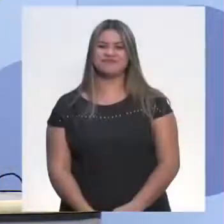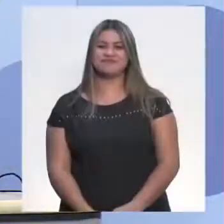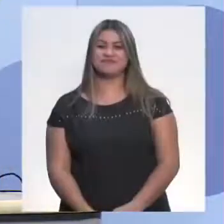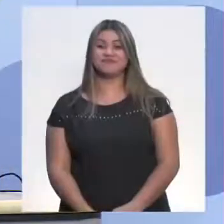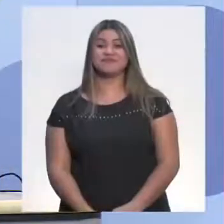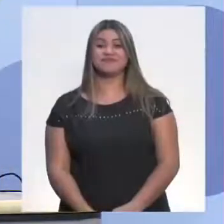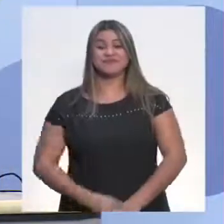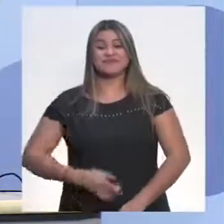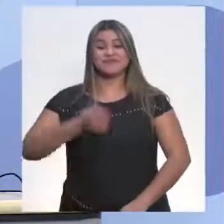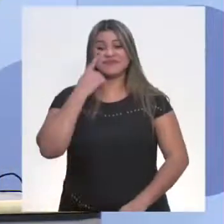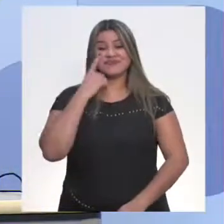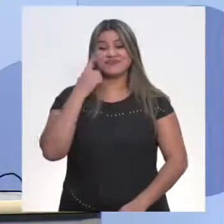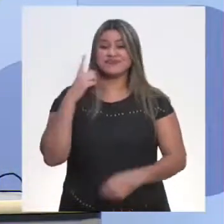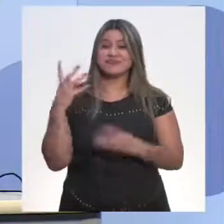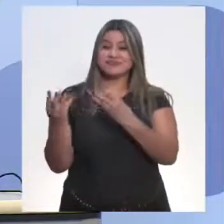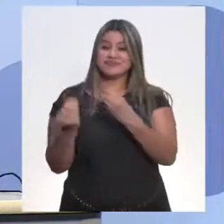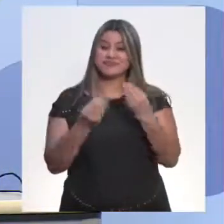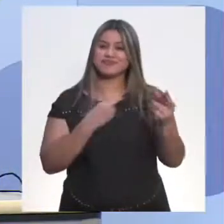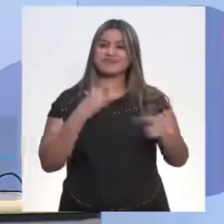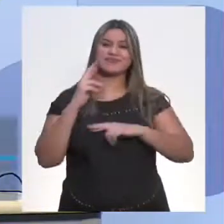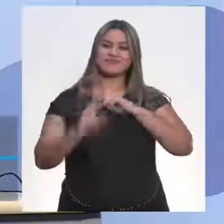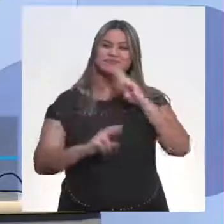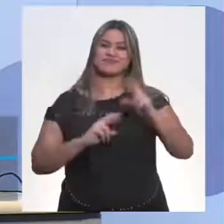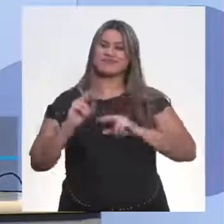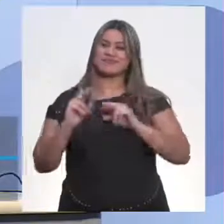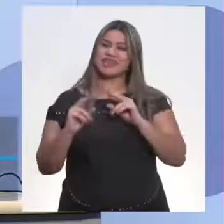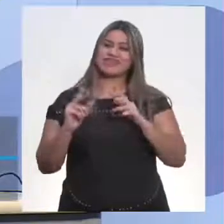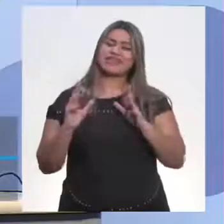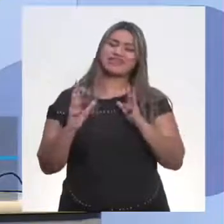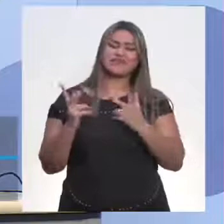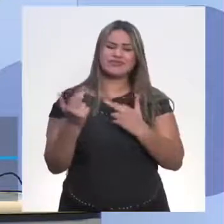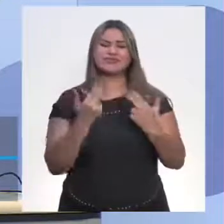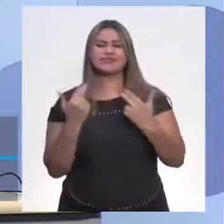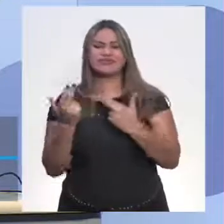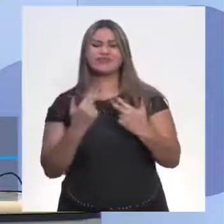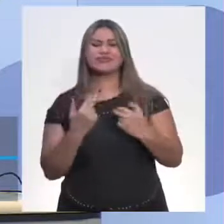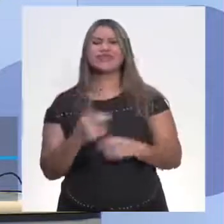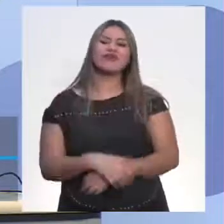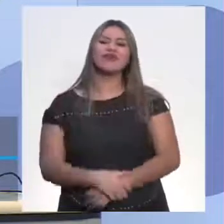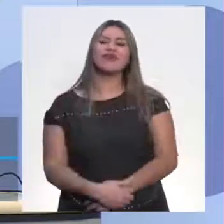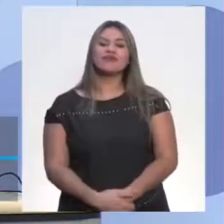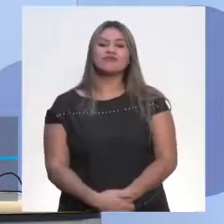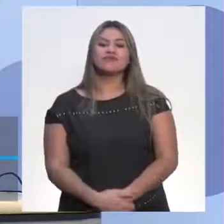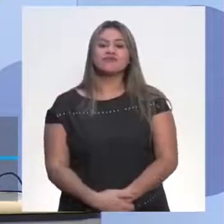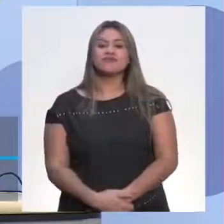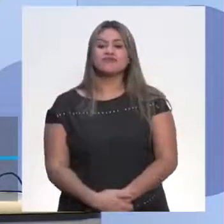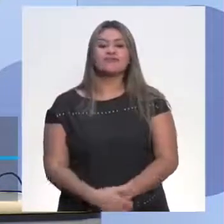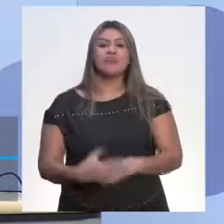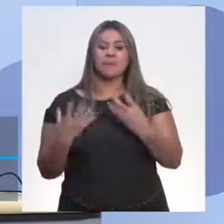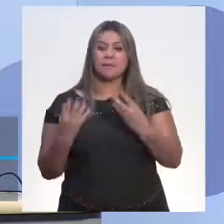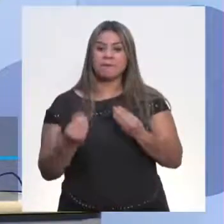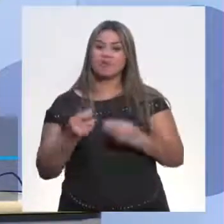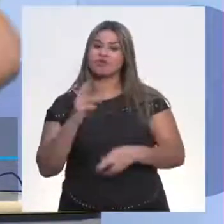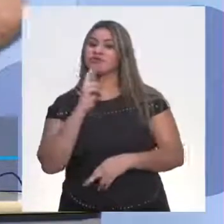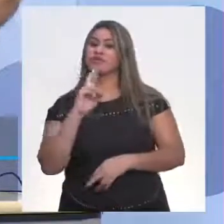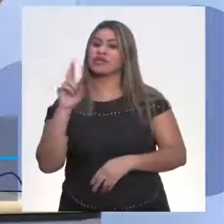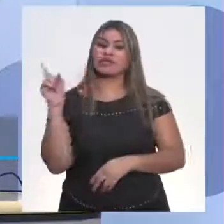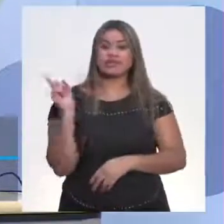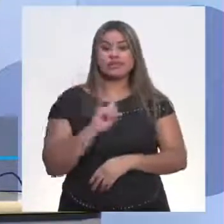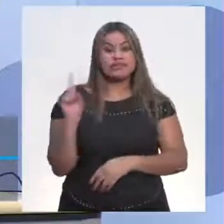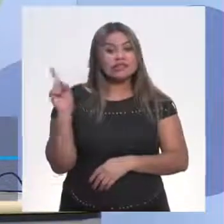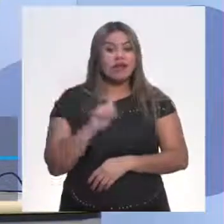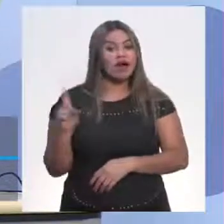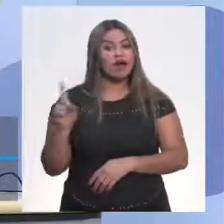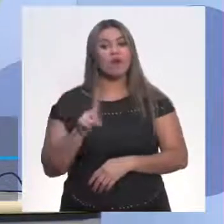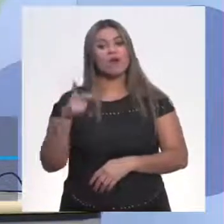e olha gente é a maioria de vocês aqui tá meio que na mesma ideia viu Jennifer a maioria de vocês colocou que não né que não